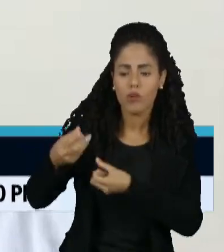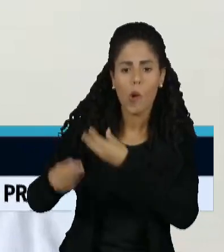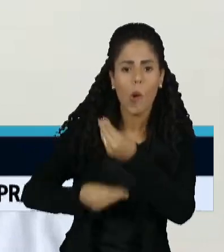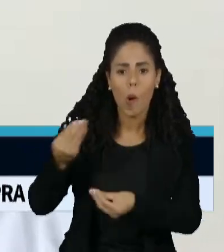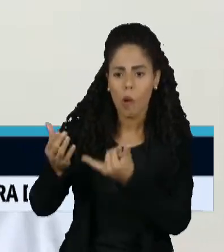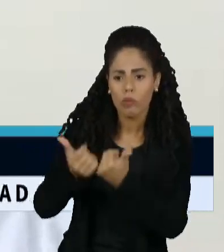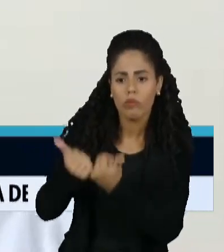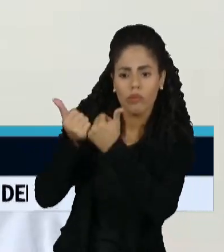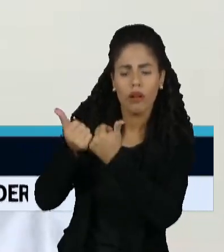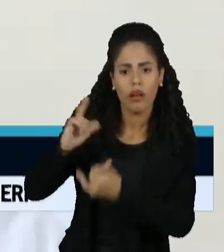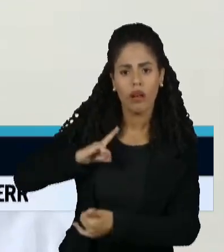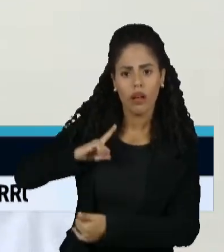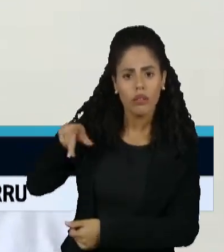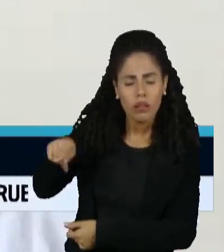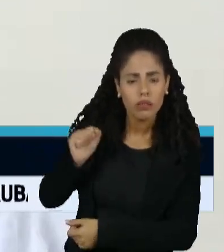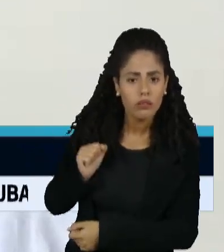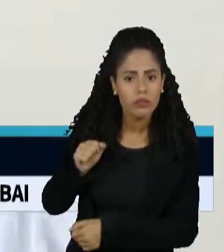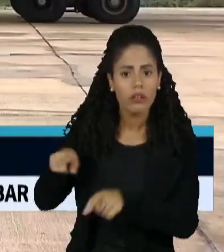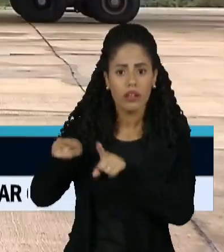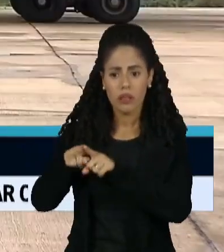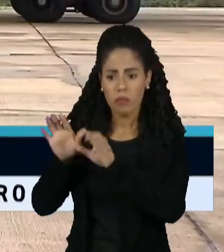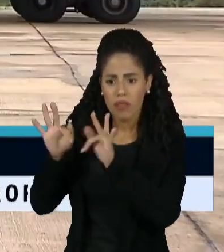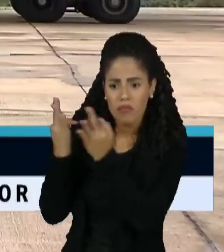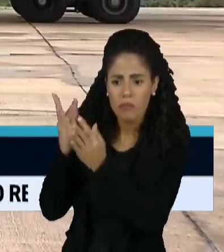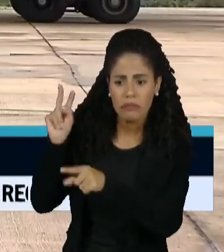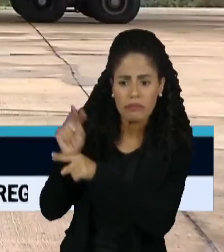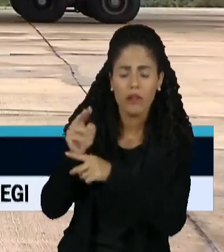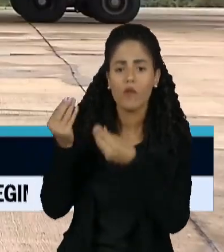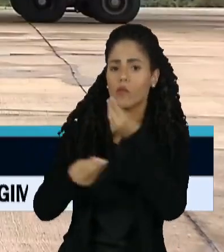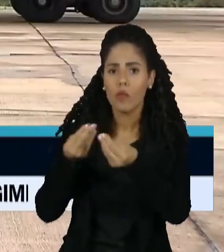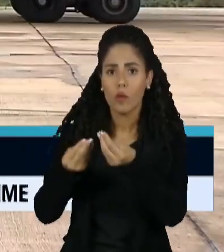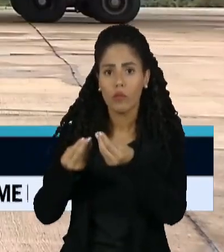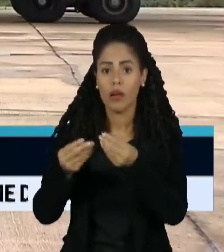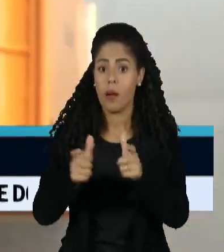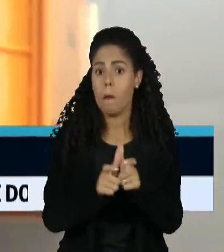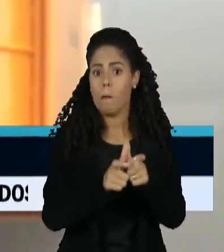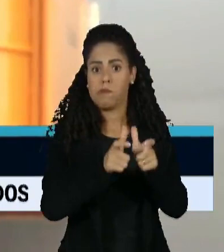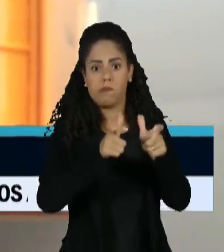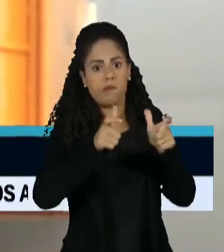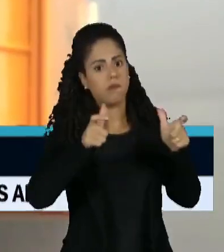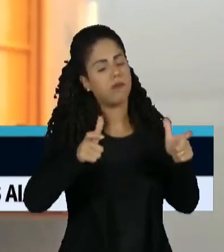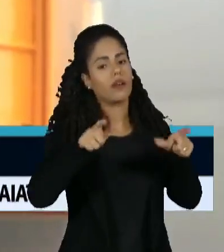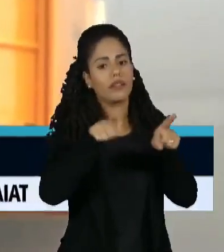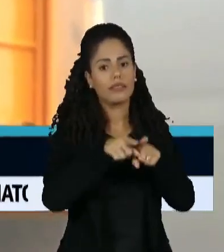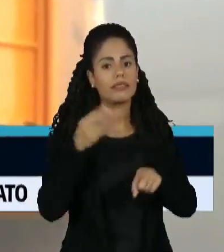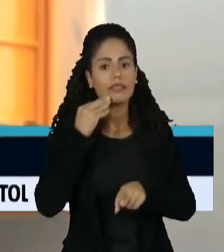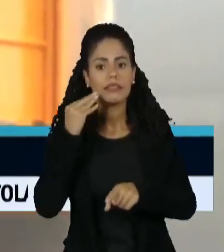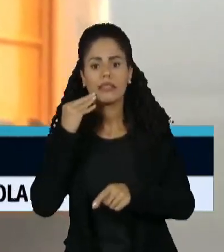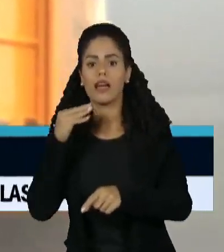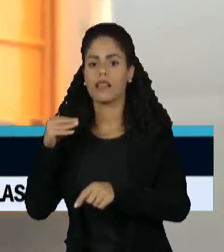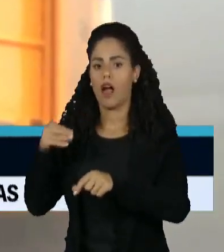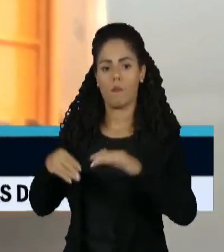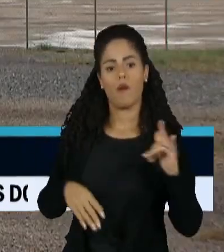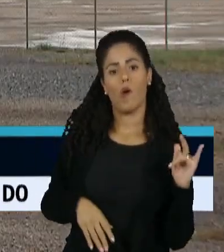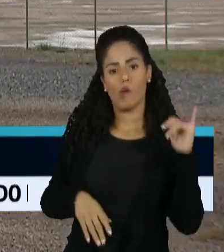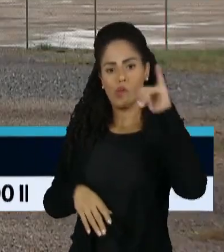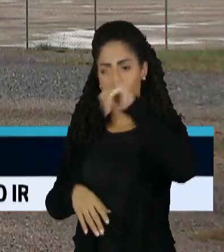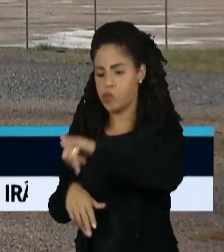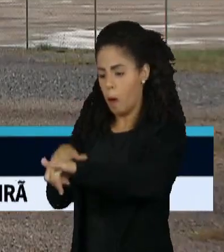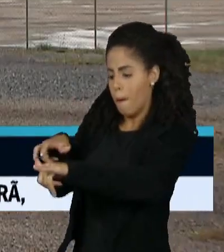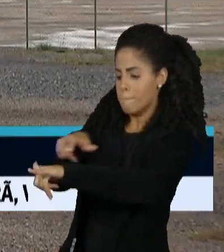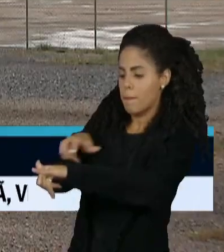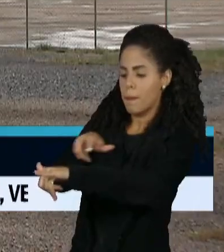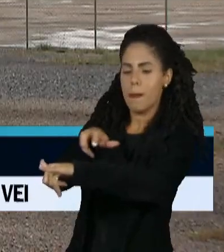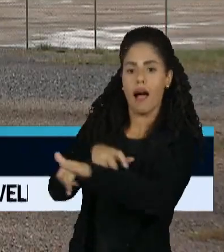coisas, eventualmente defender seus familiares. Para ajudar na maior operação de repatriação de brasileiros no exterior,